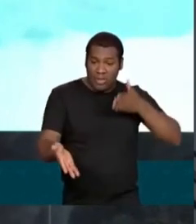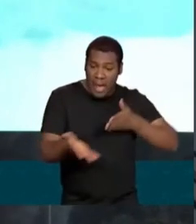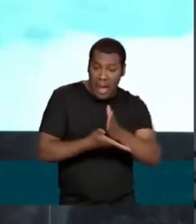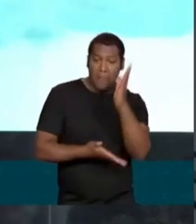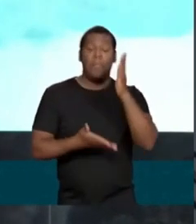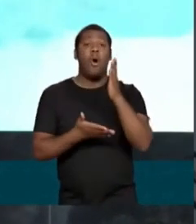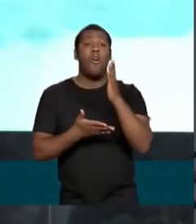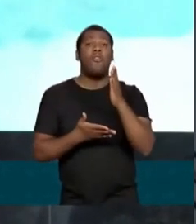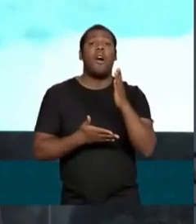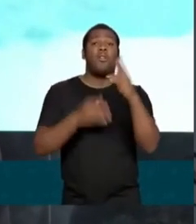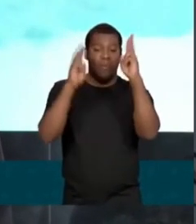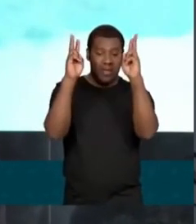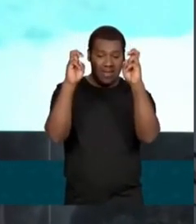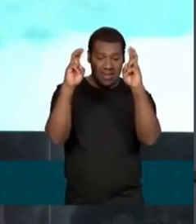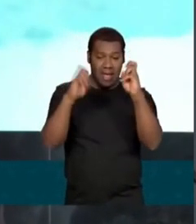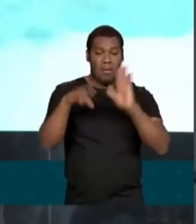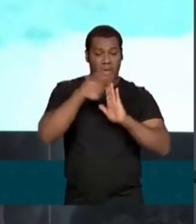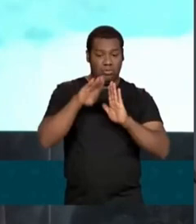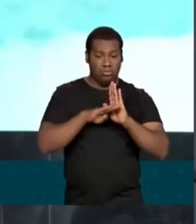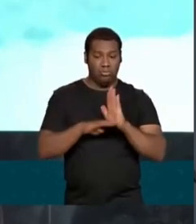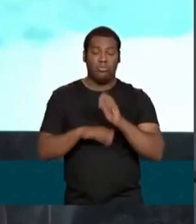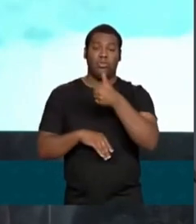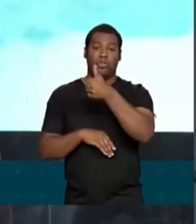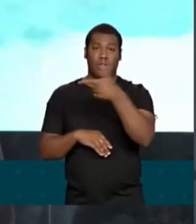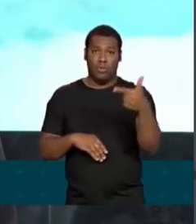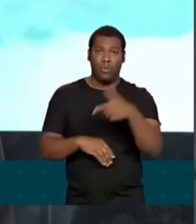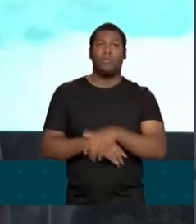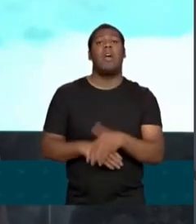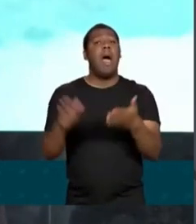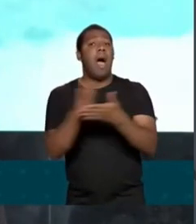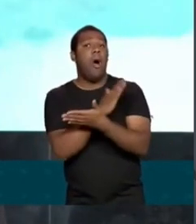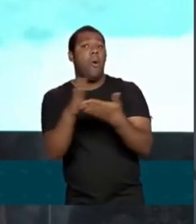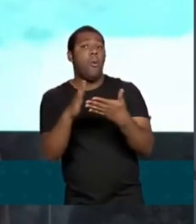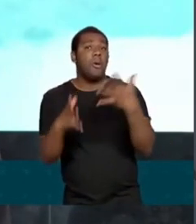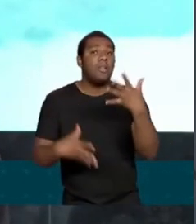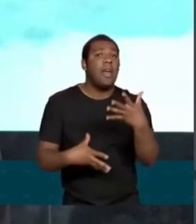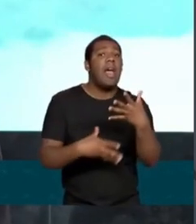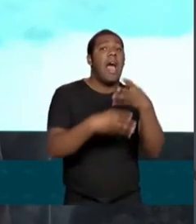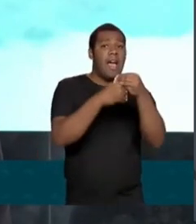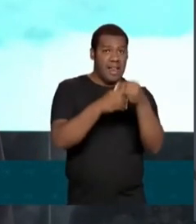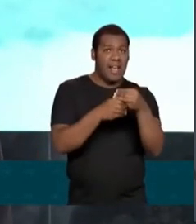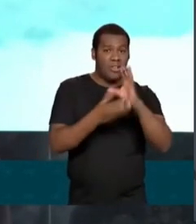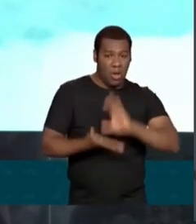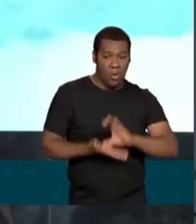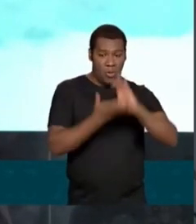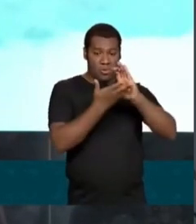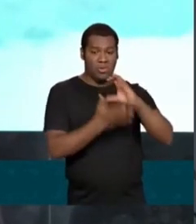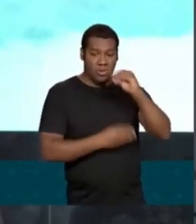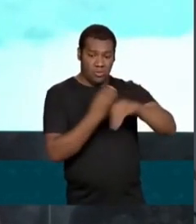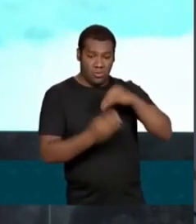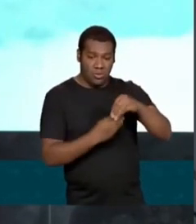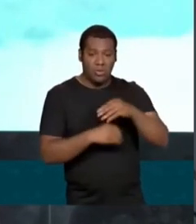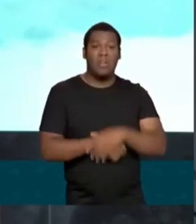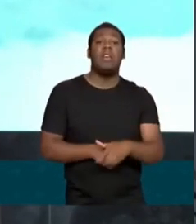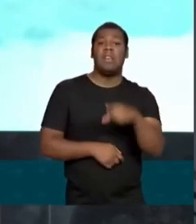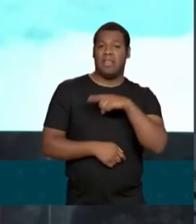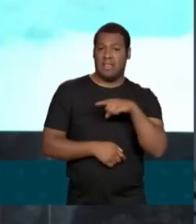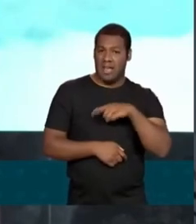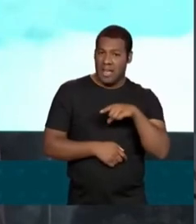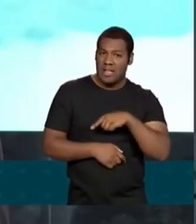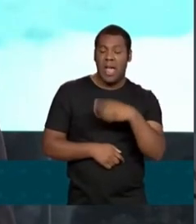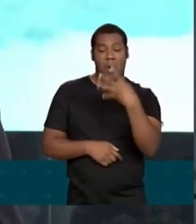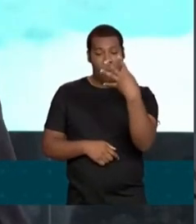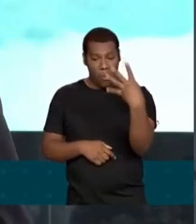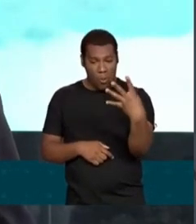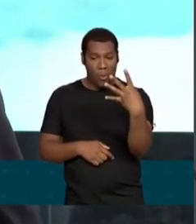algumas delas nós vamos instalar comissões mistas já Acordamos a instalação imediata de quatro comissões